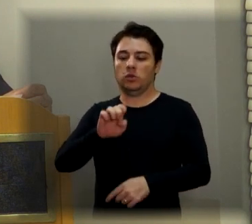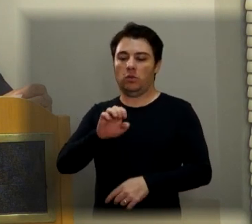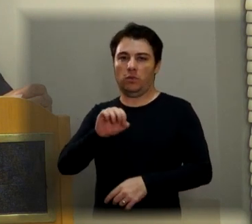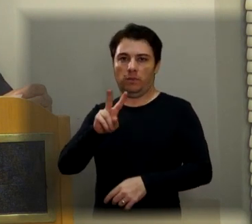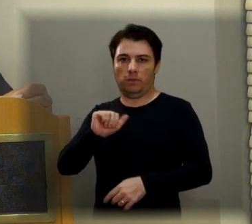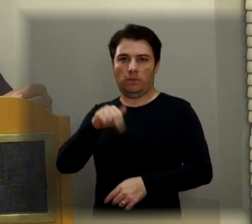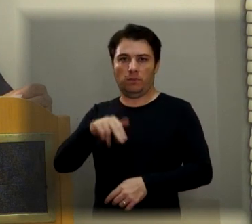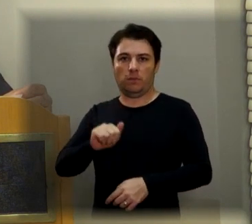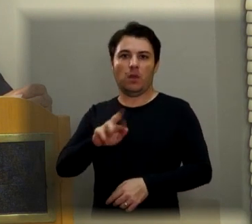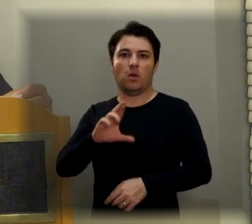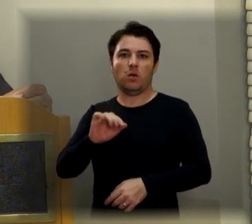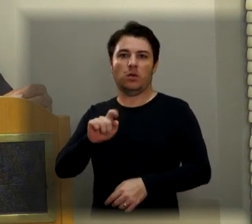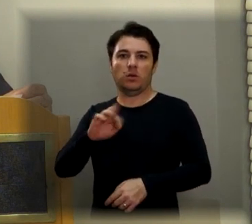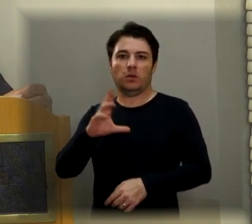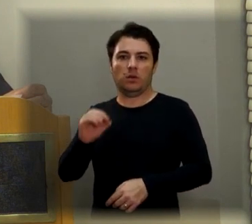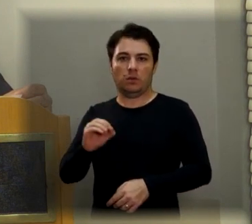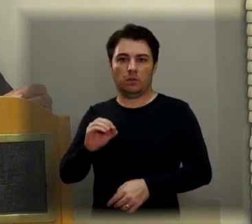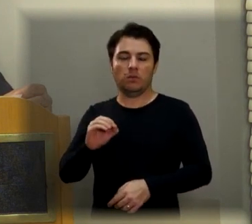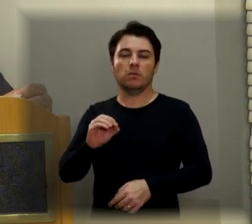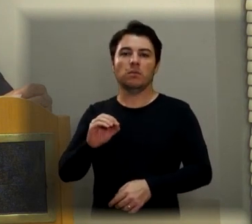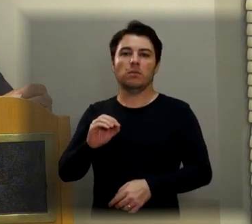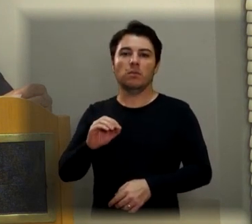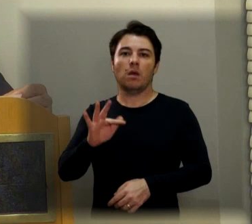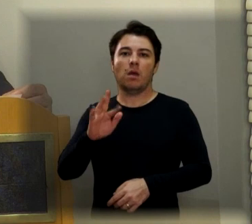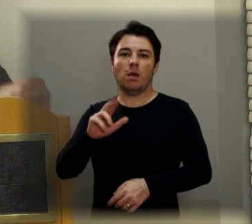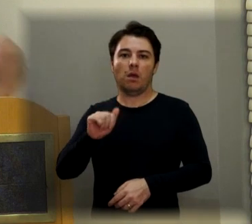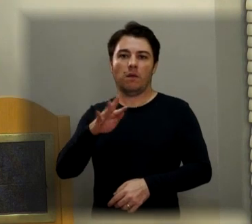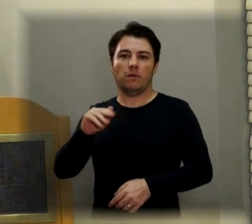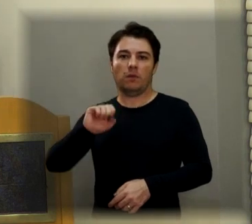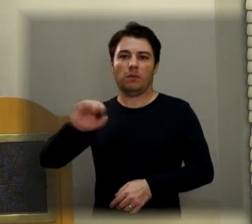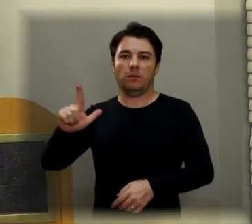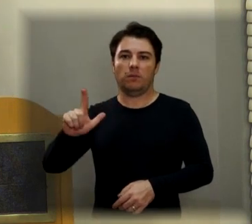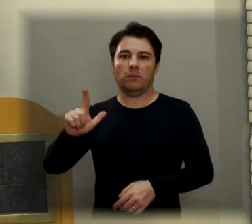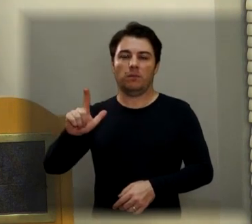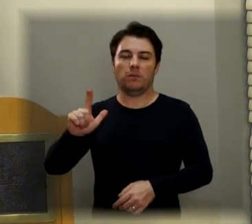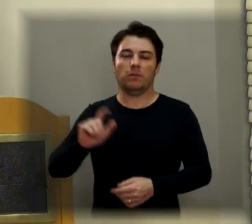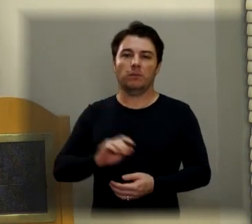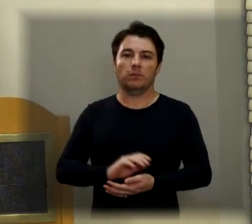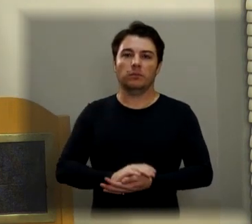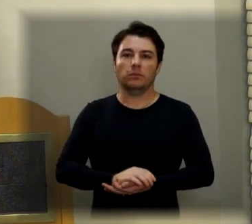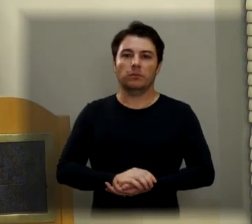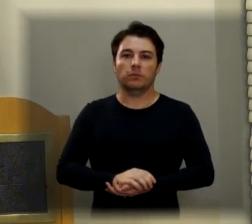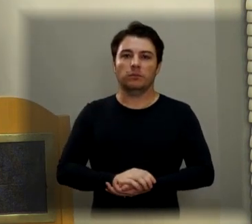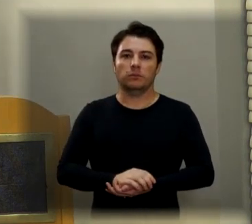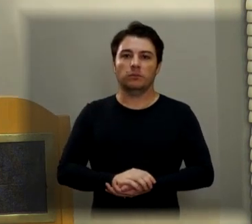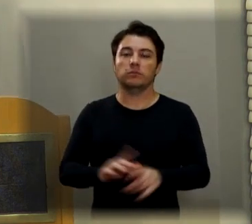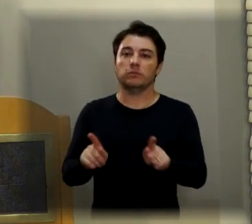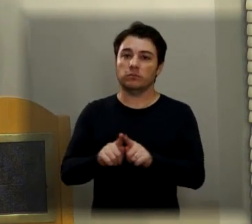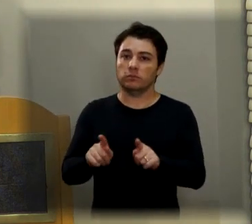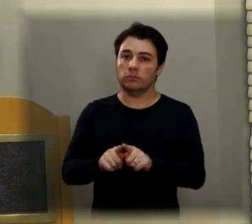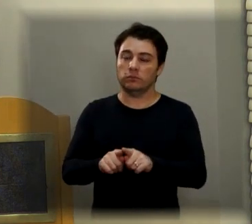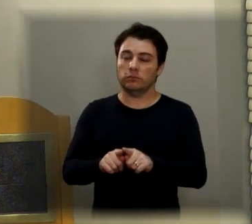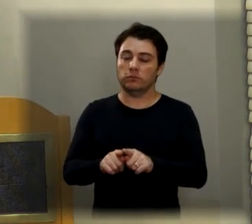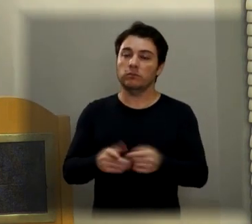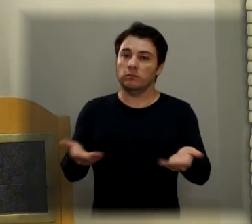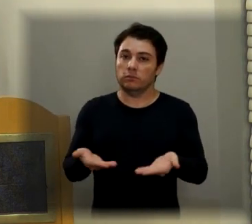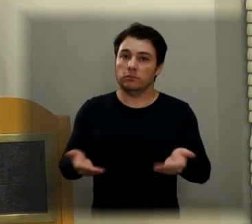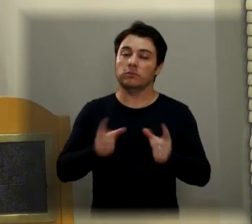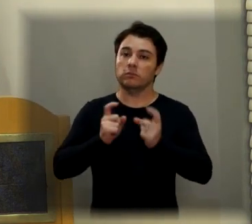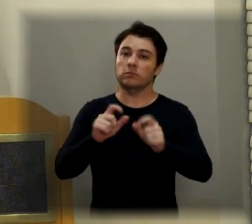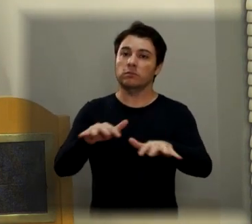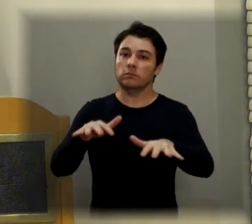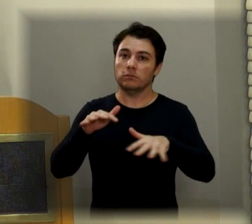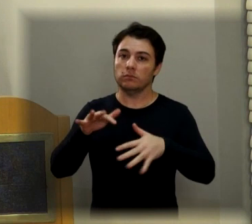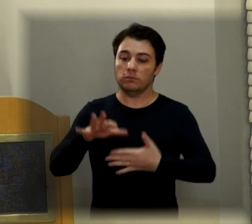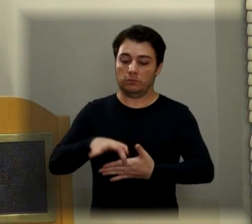maquedano Silva Rogério Marques Jardim Rafael Pereira Rangel para condução da